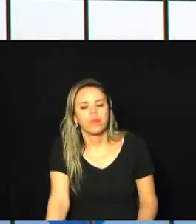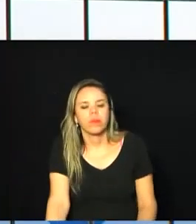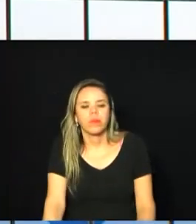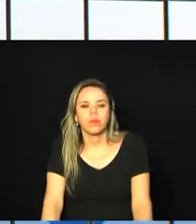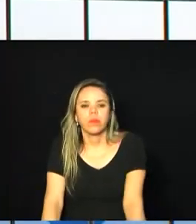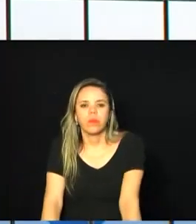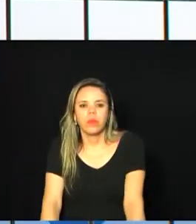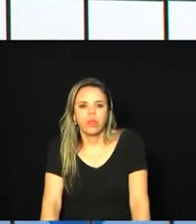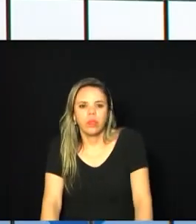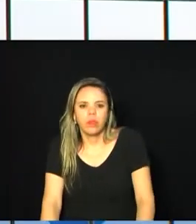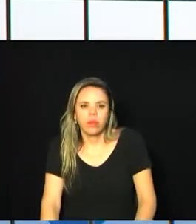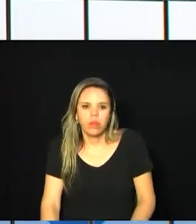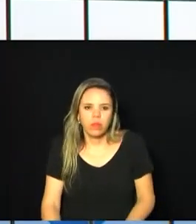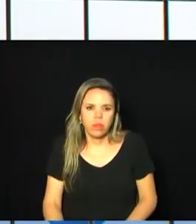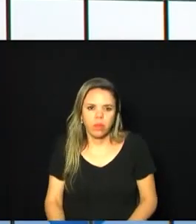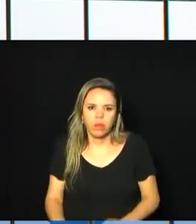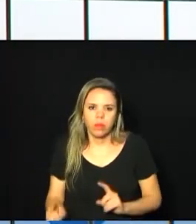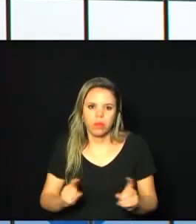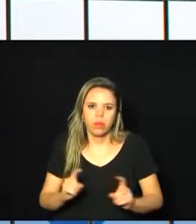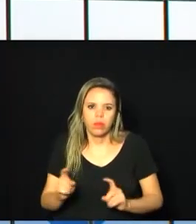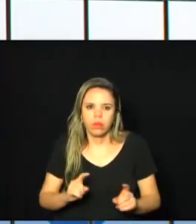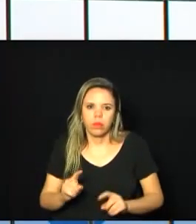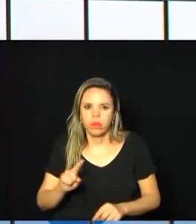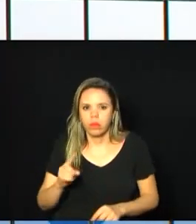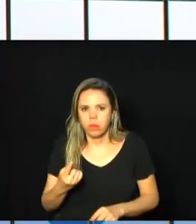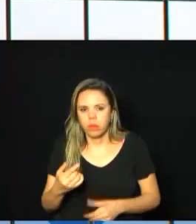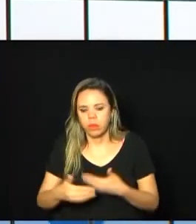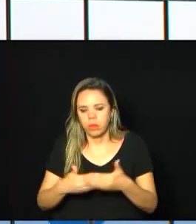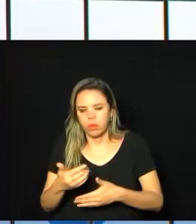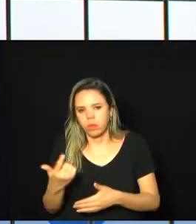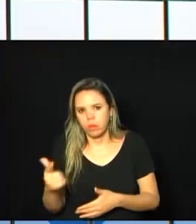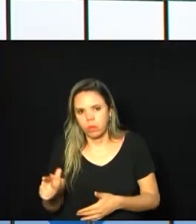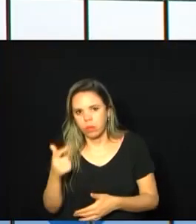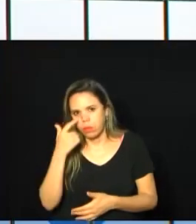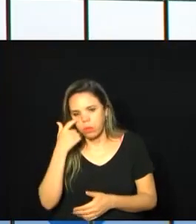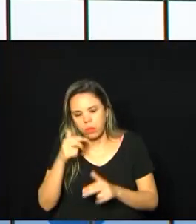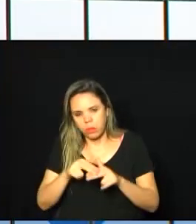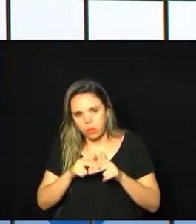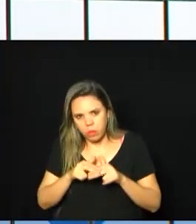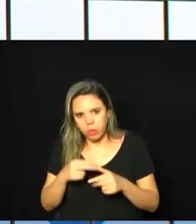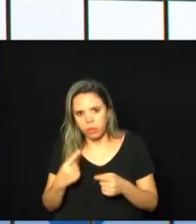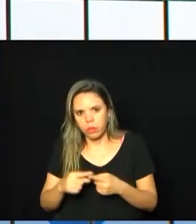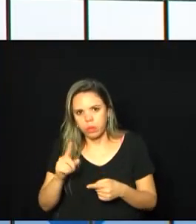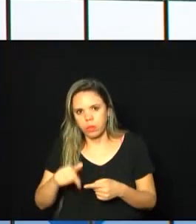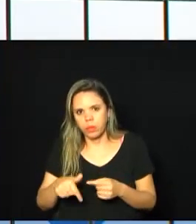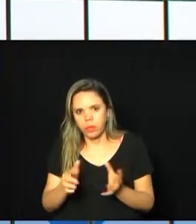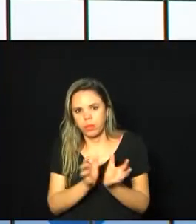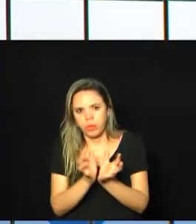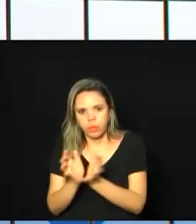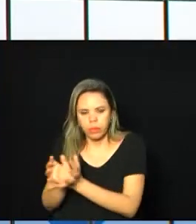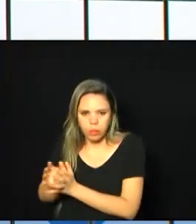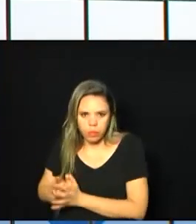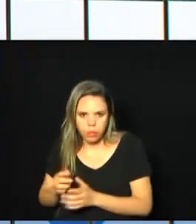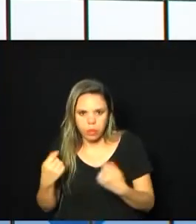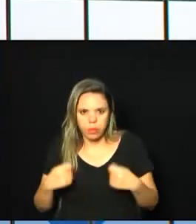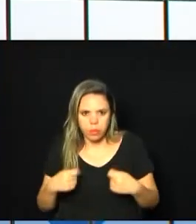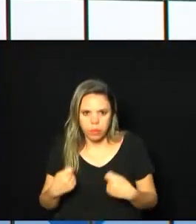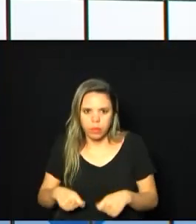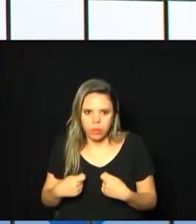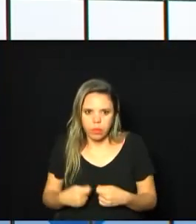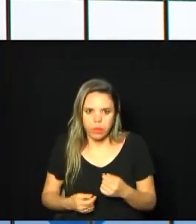Barbarense. Lembrando que essas reuniões, uma na sequência da outra, é justamente porque essas comissões